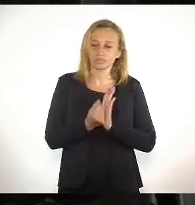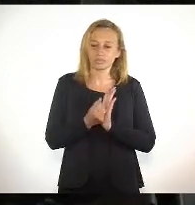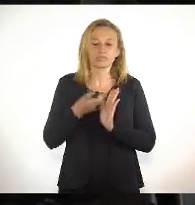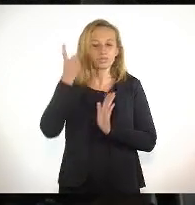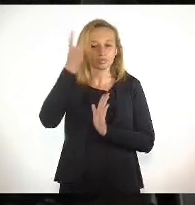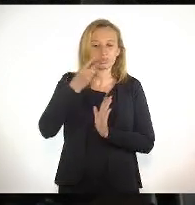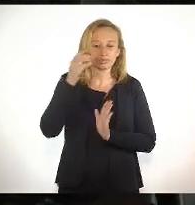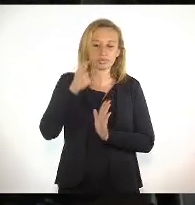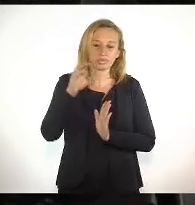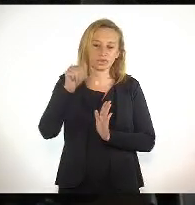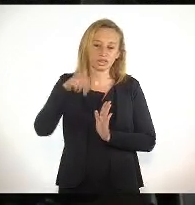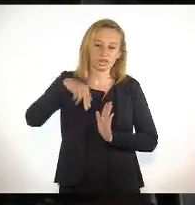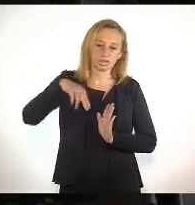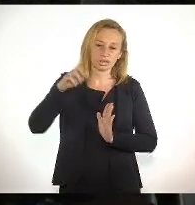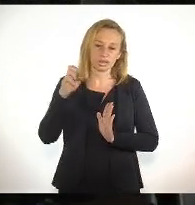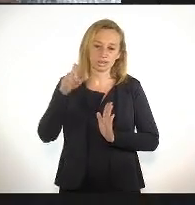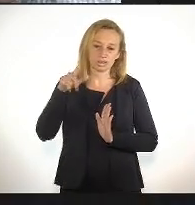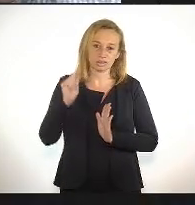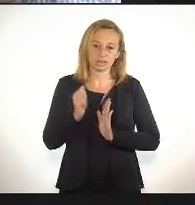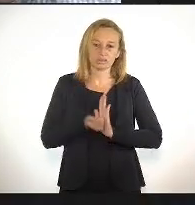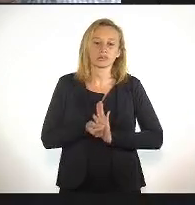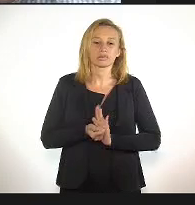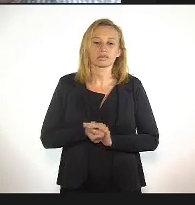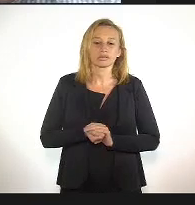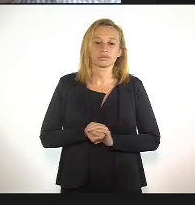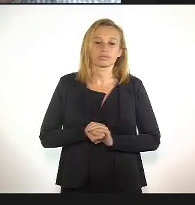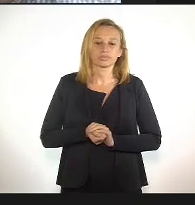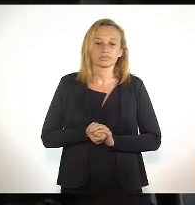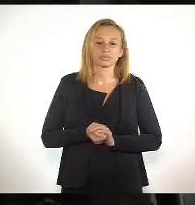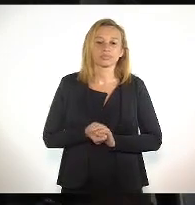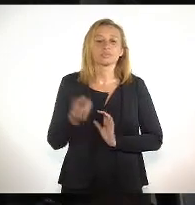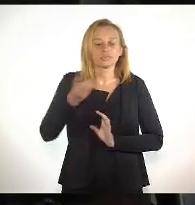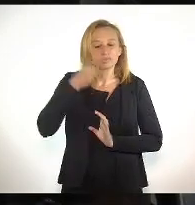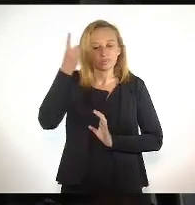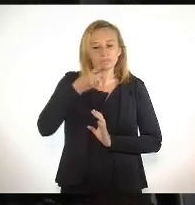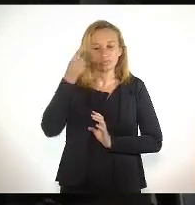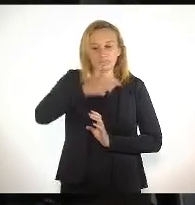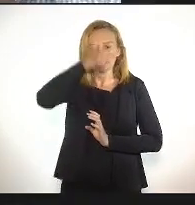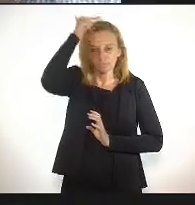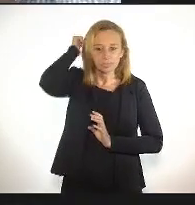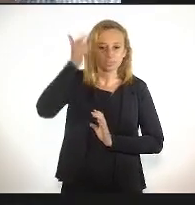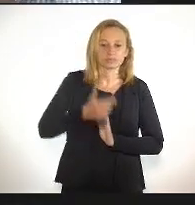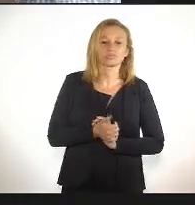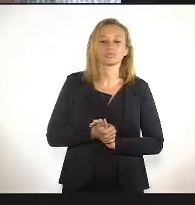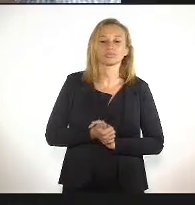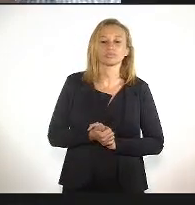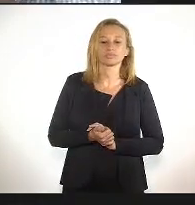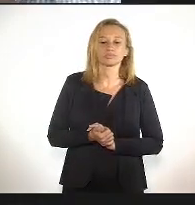Márcio Canela. Deputado Márcio Canela. Deputado Luiz Paulo.